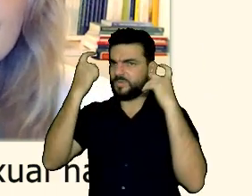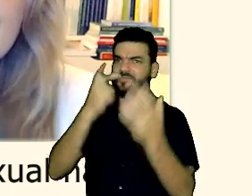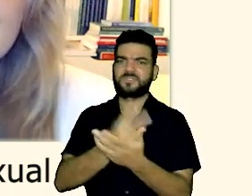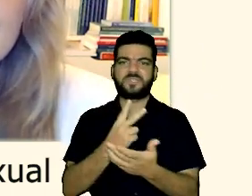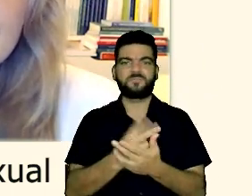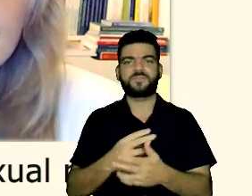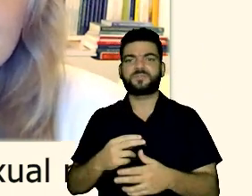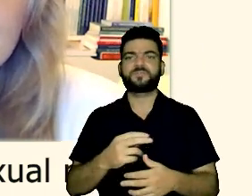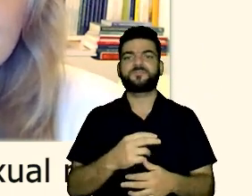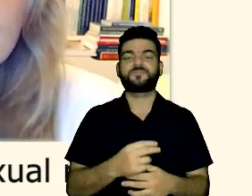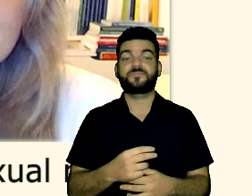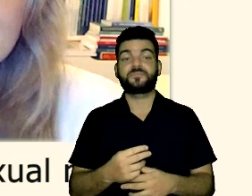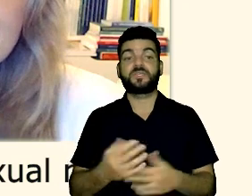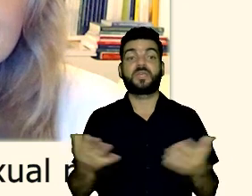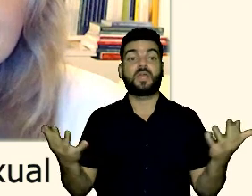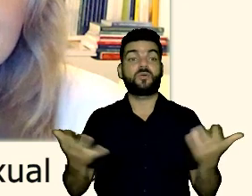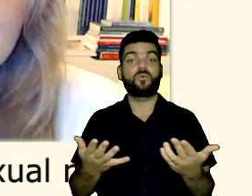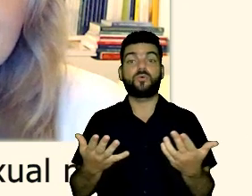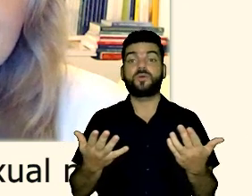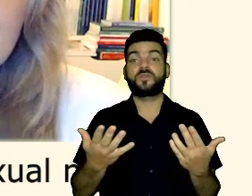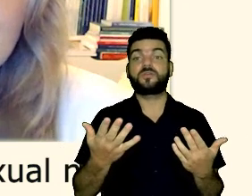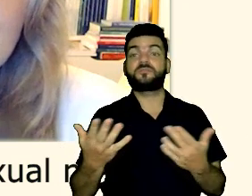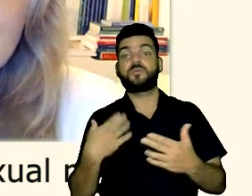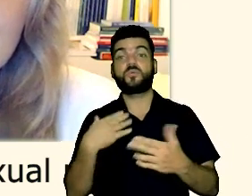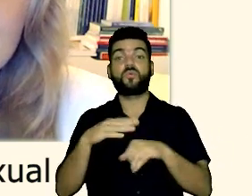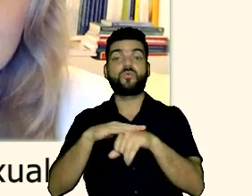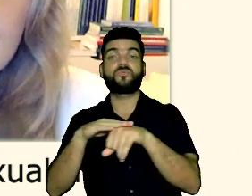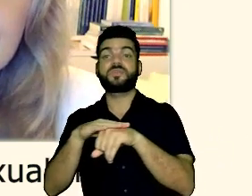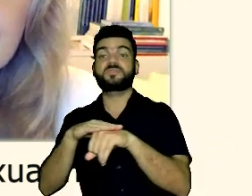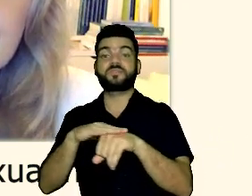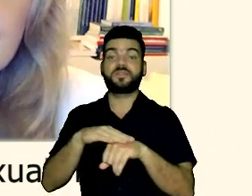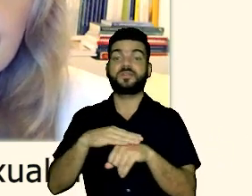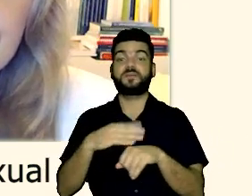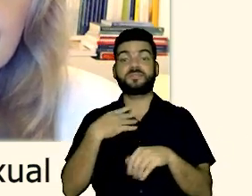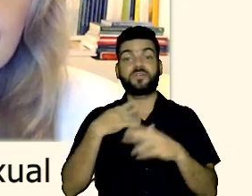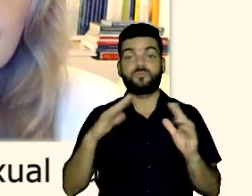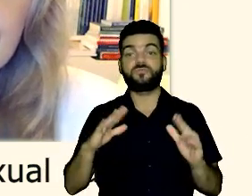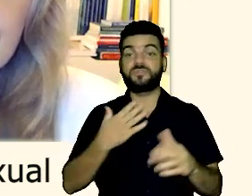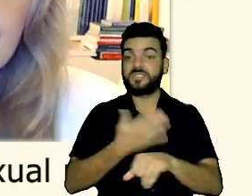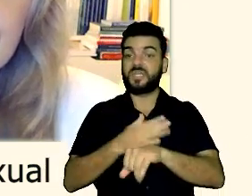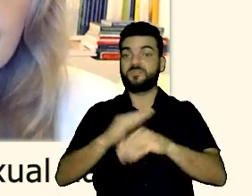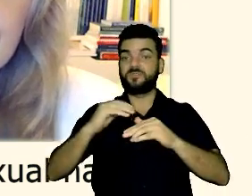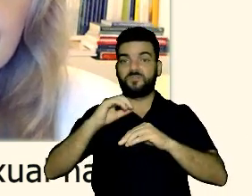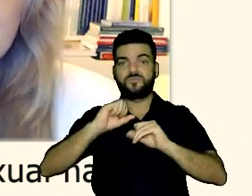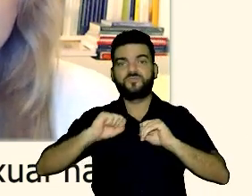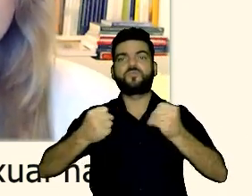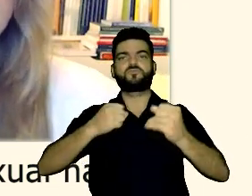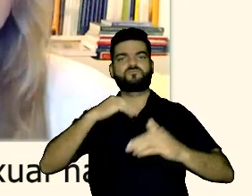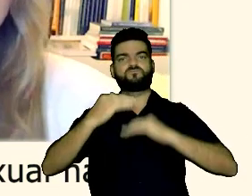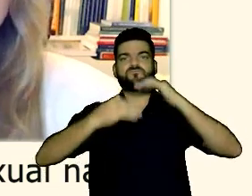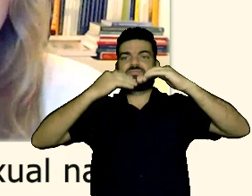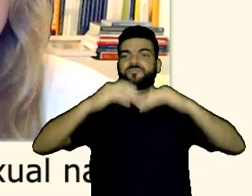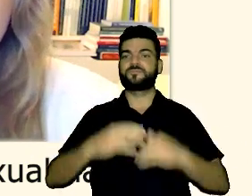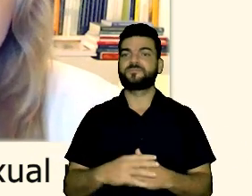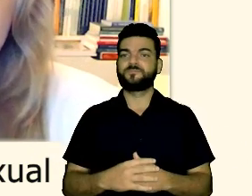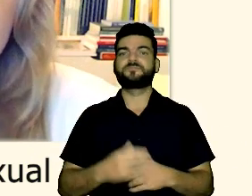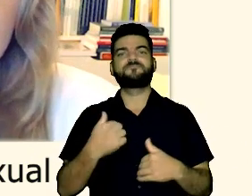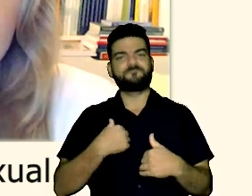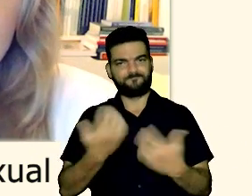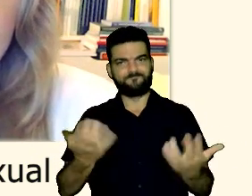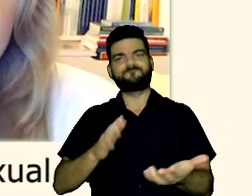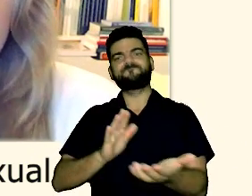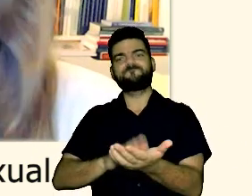algo bastante desafiador e que finalmente a gente vê, né, um ensaio de mudança